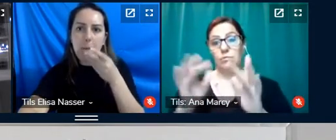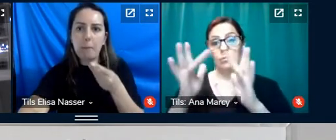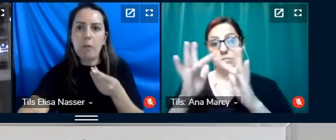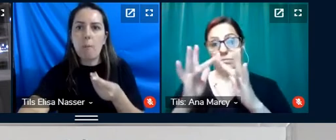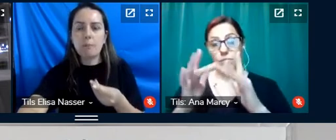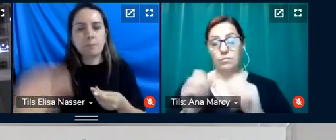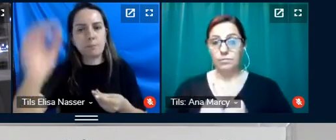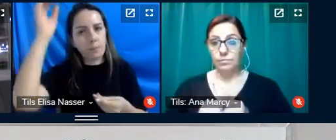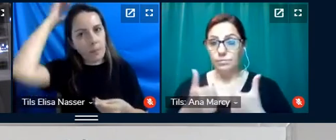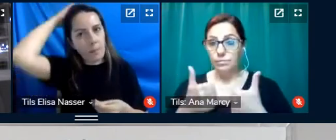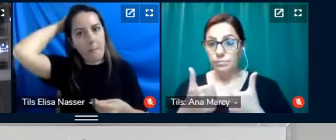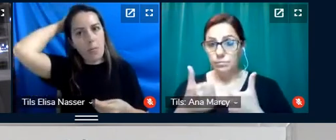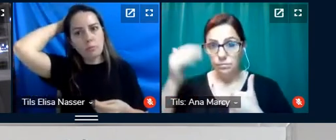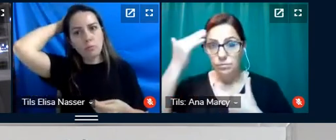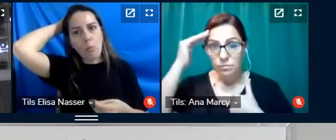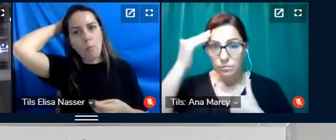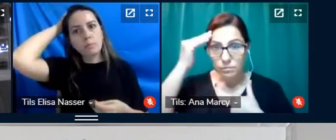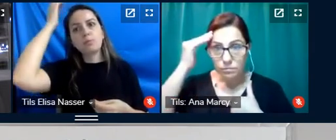Tudo bem?